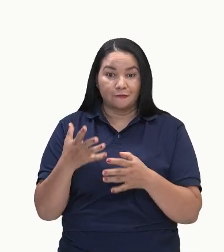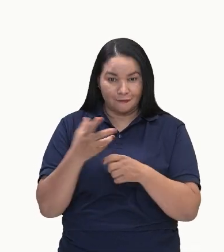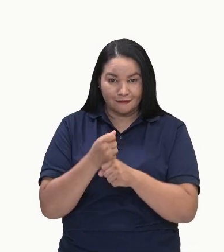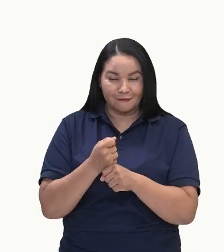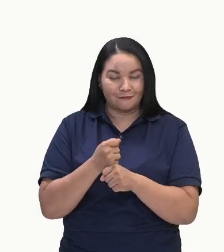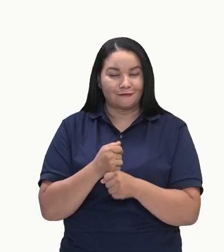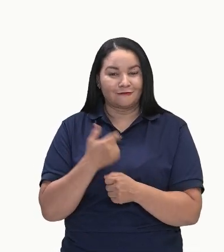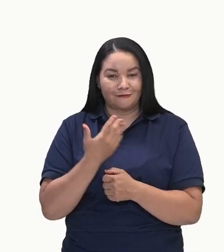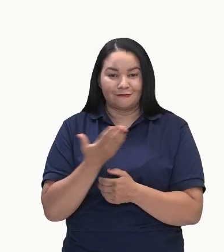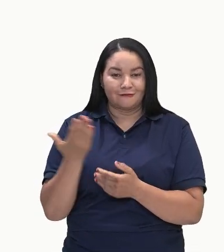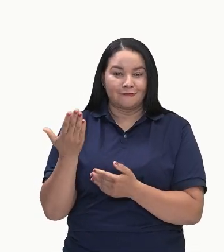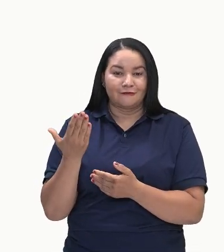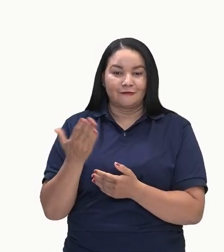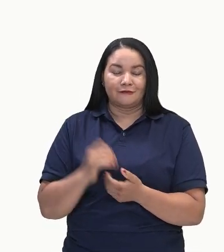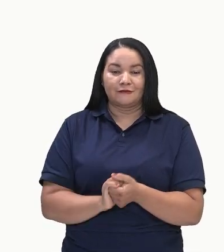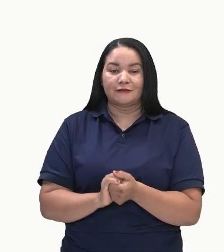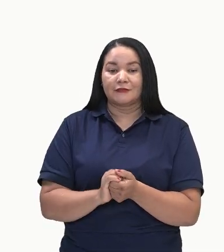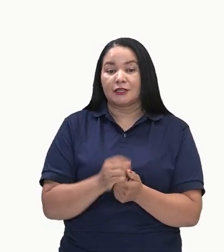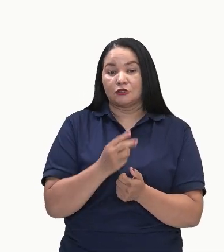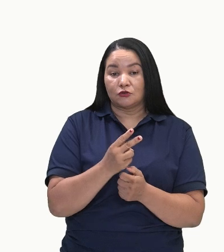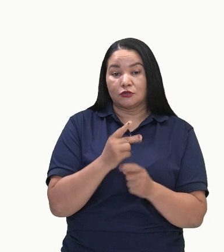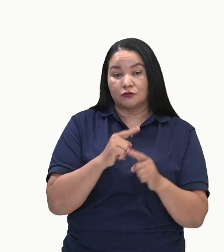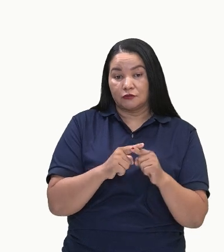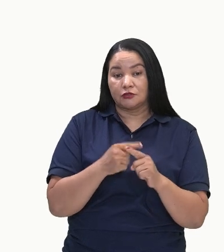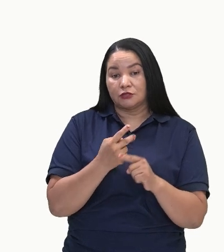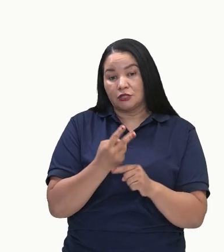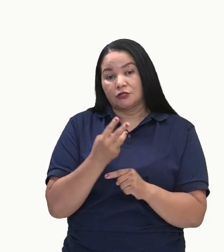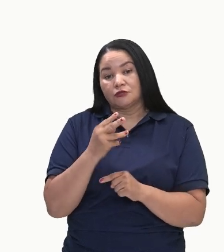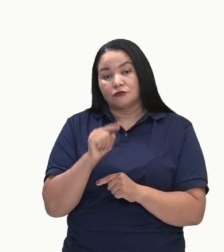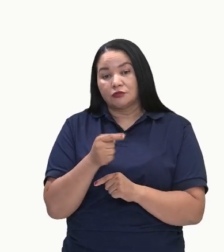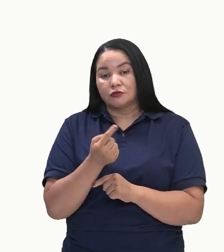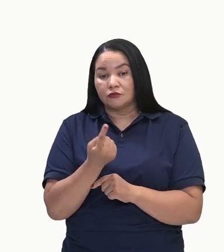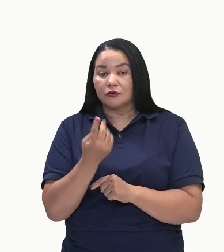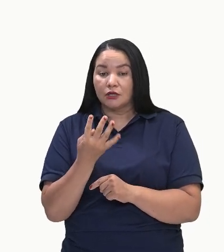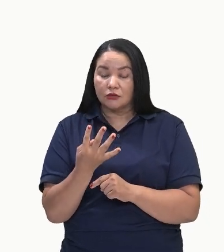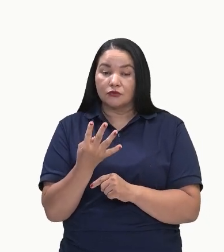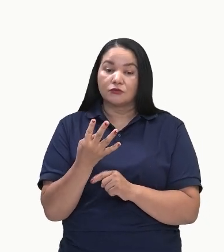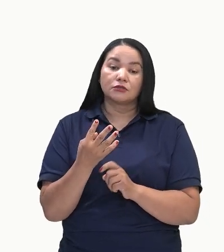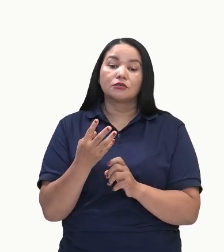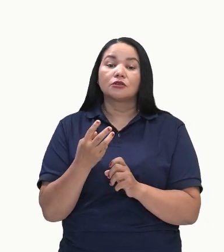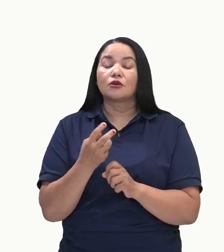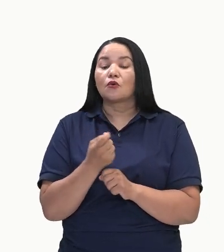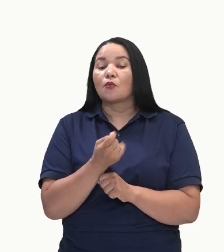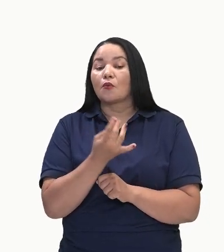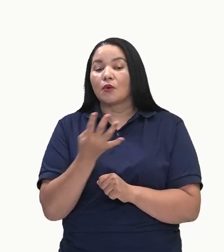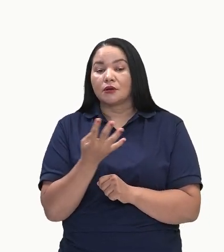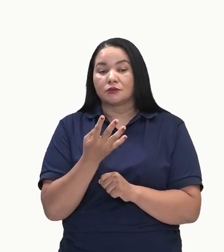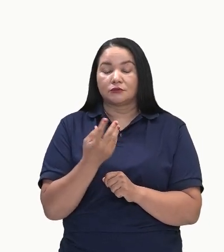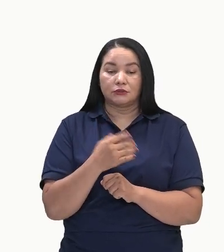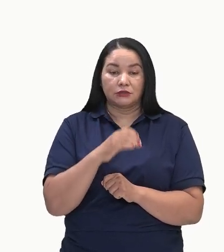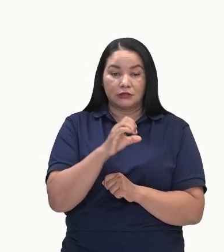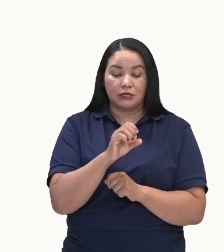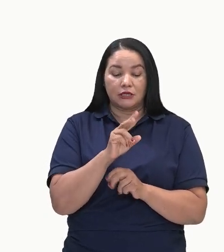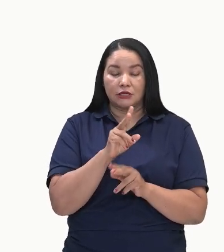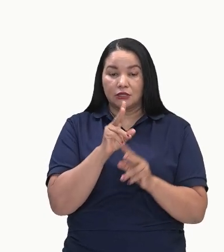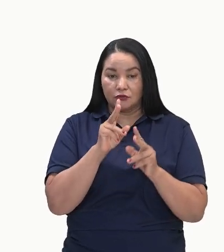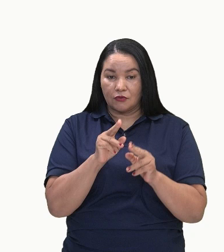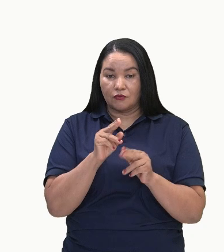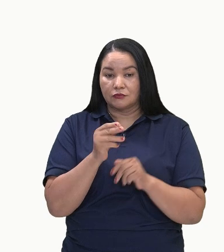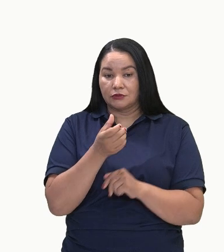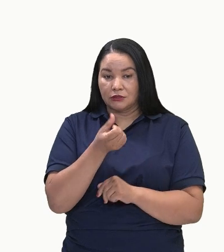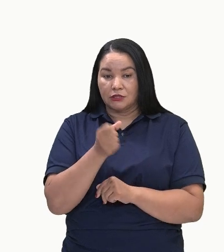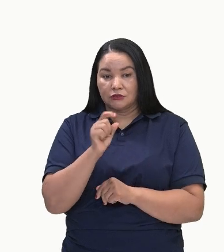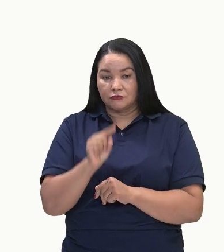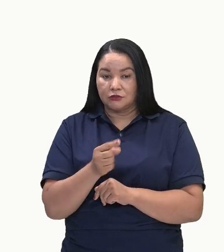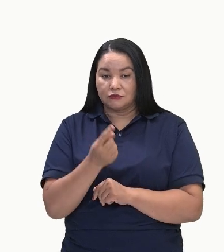pessoal? Vamos fazer, ó, 2 vezes 3,14, que na verdade nós temos 6,28,